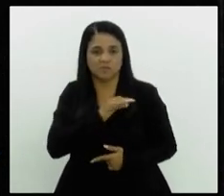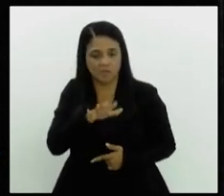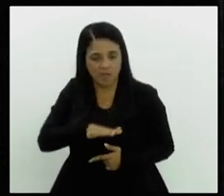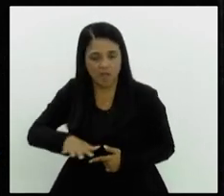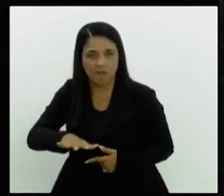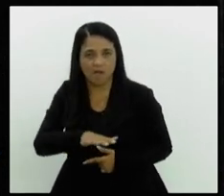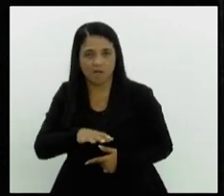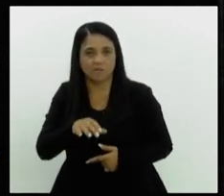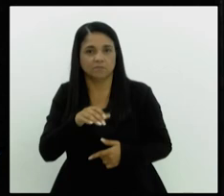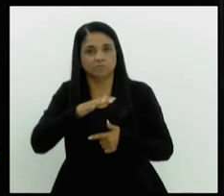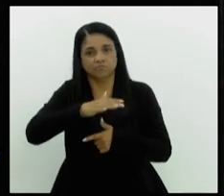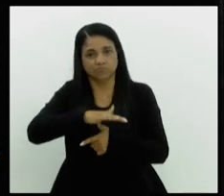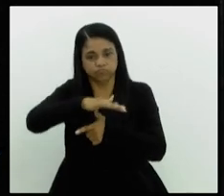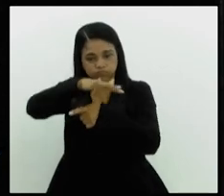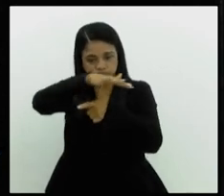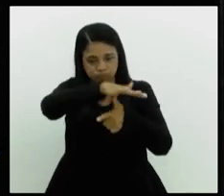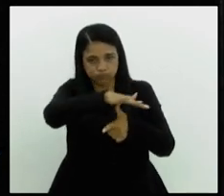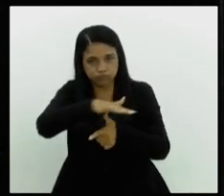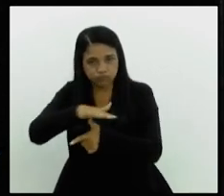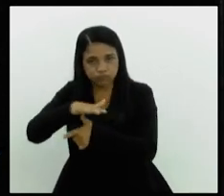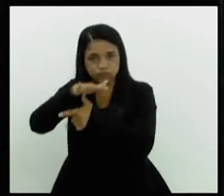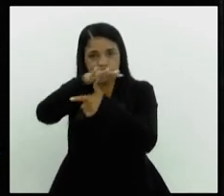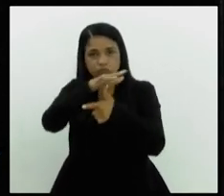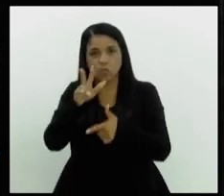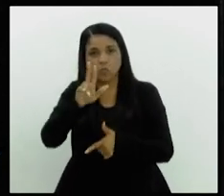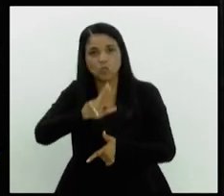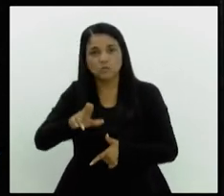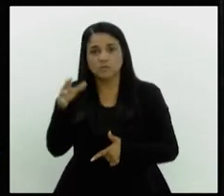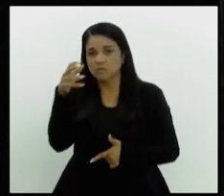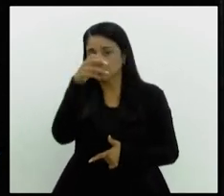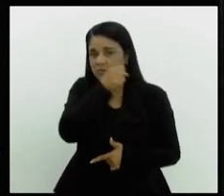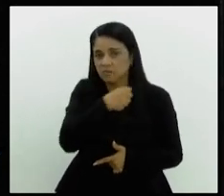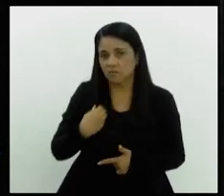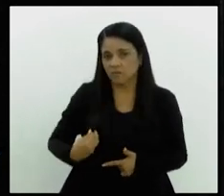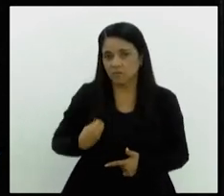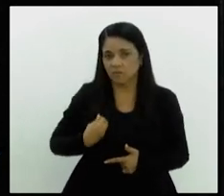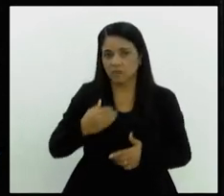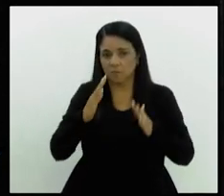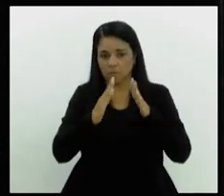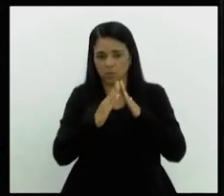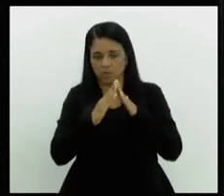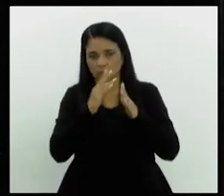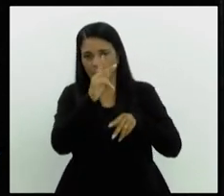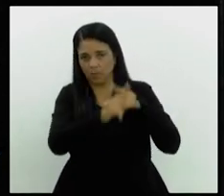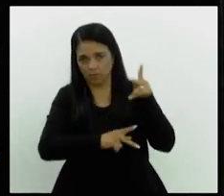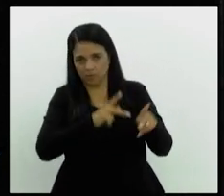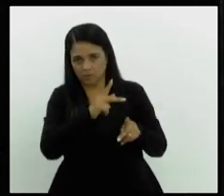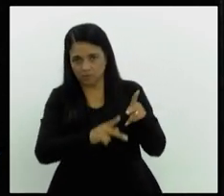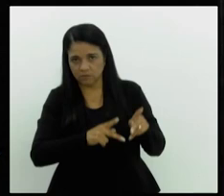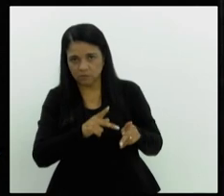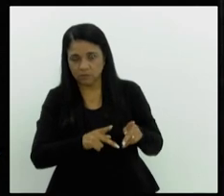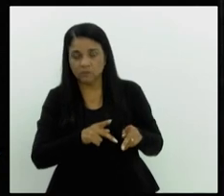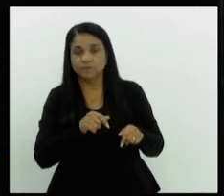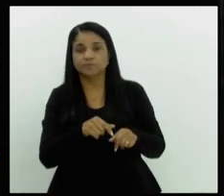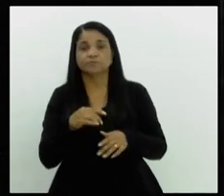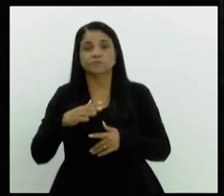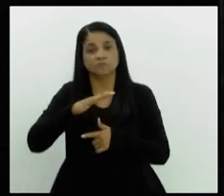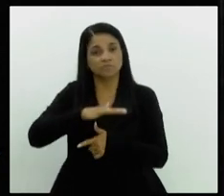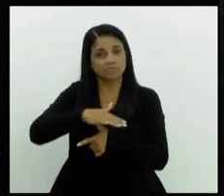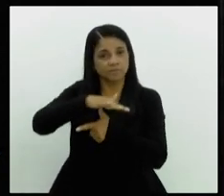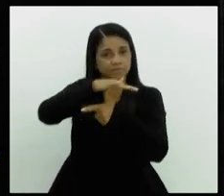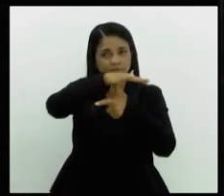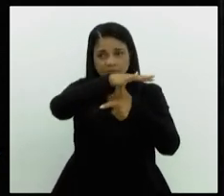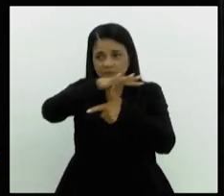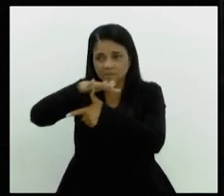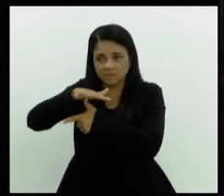A aeronave, ela é usada para salvar a vida dos moradores. E a aeronave, ela